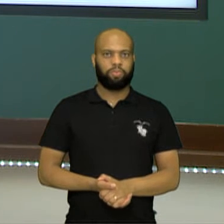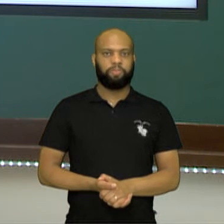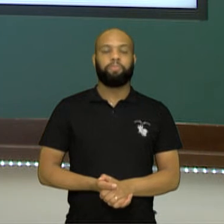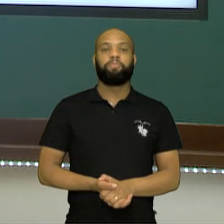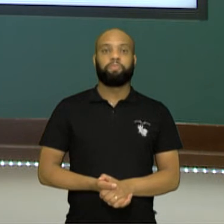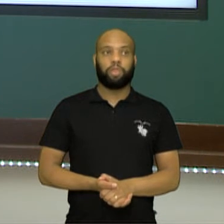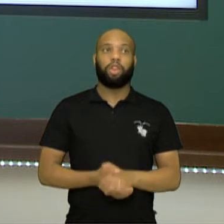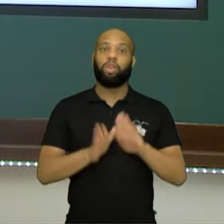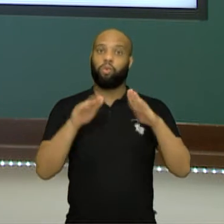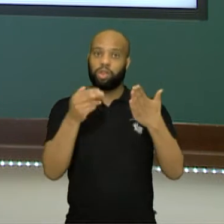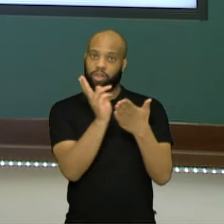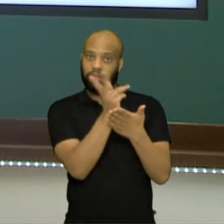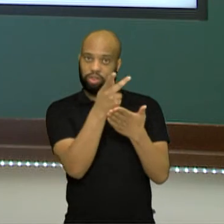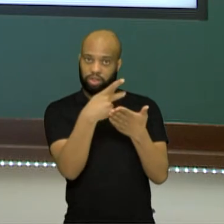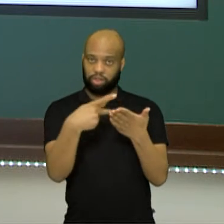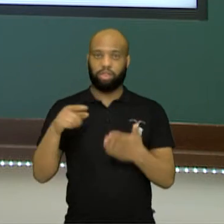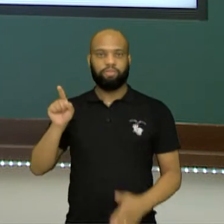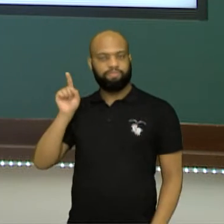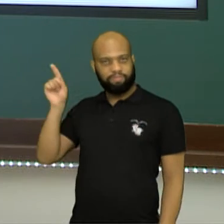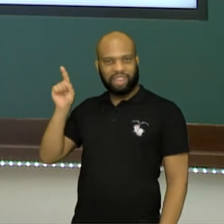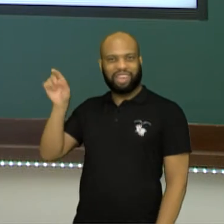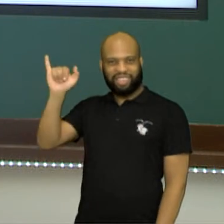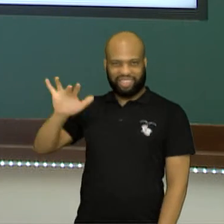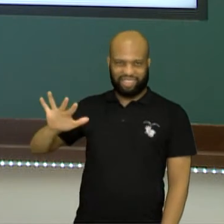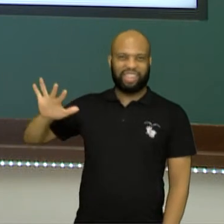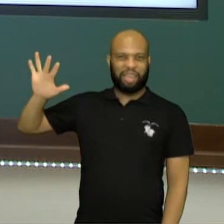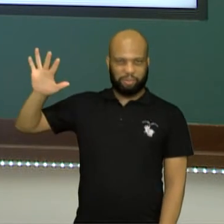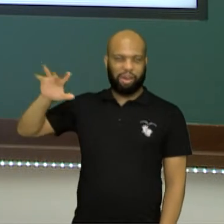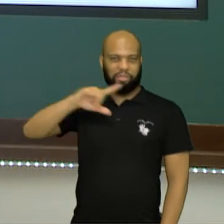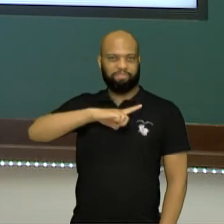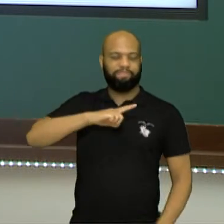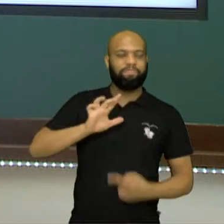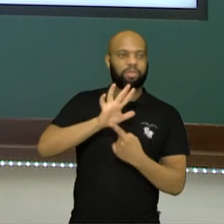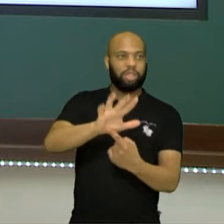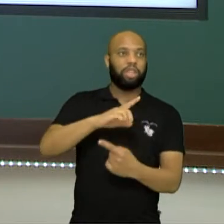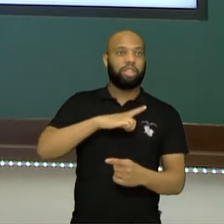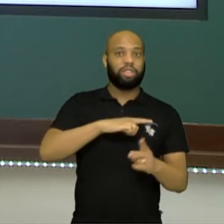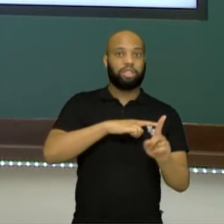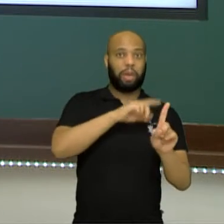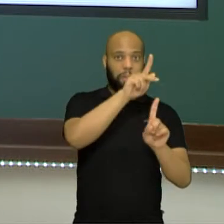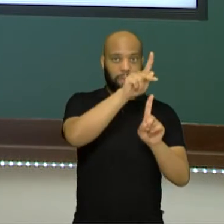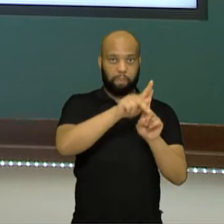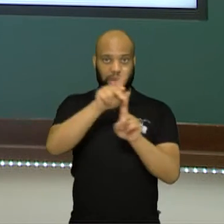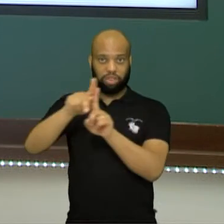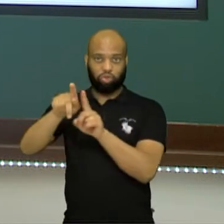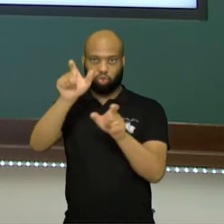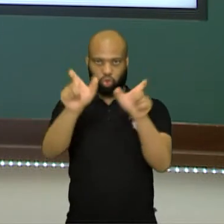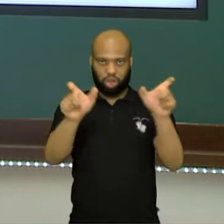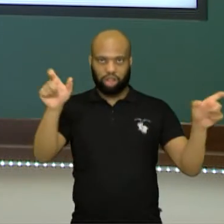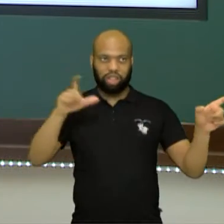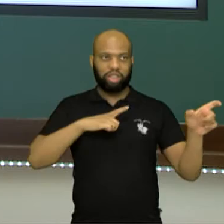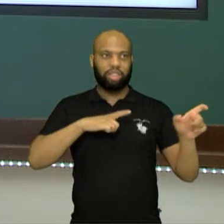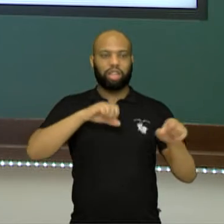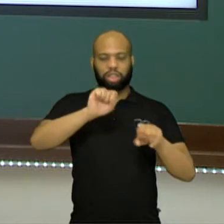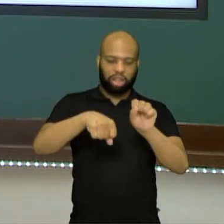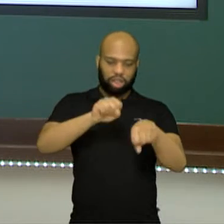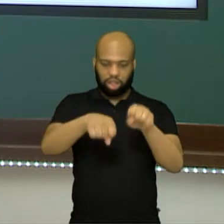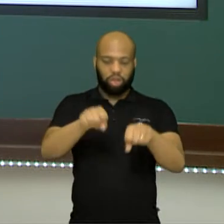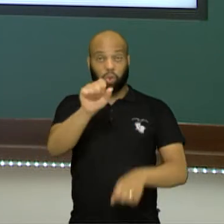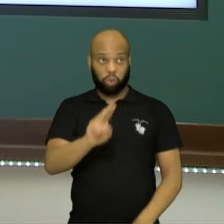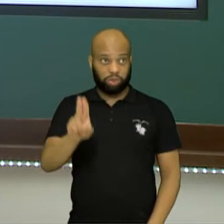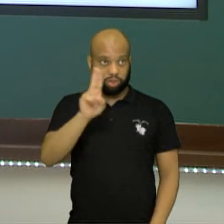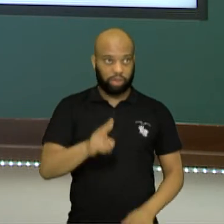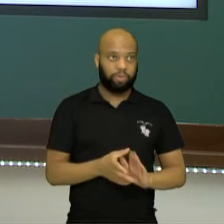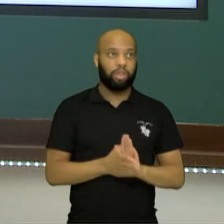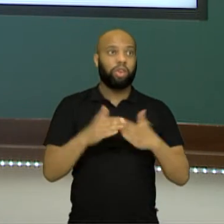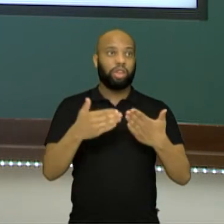No desenho aqui, nessa imagem para você, os personagens devem chegar a um outro ponto usando bicicletas.